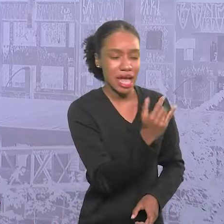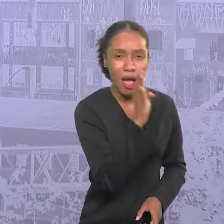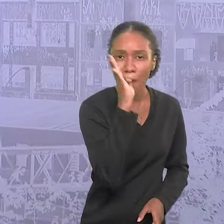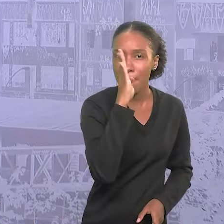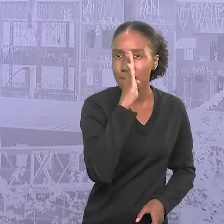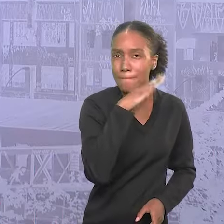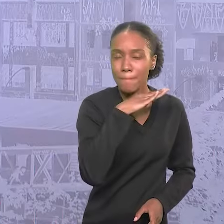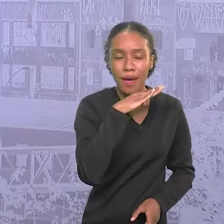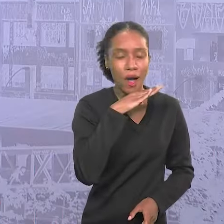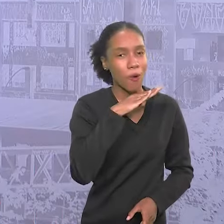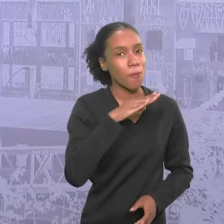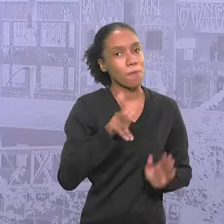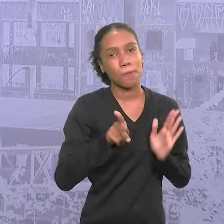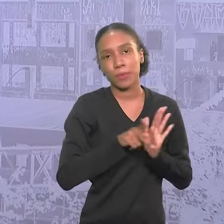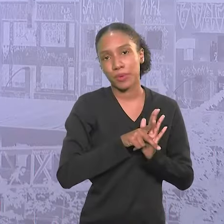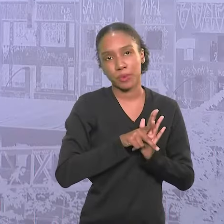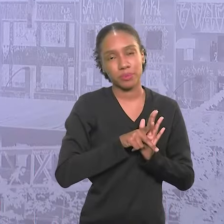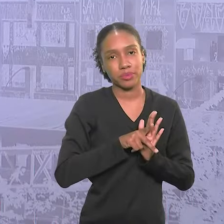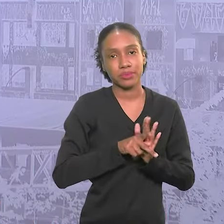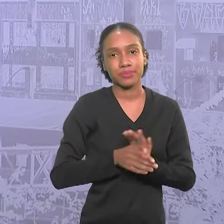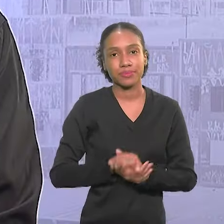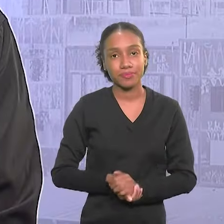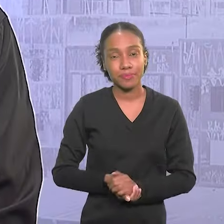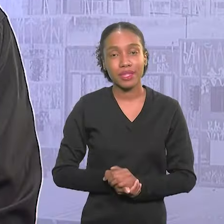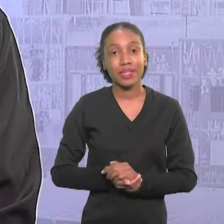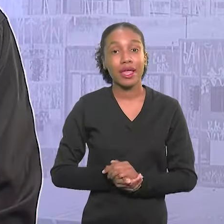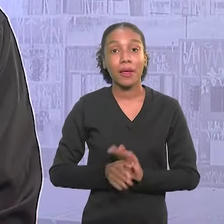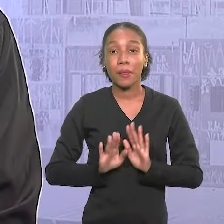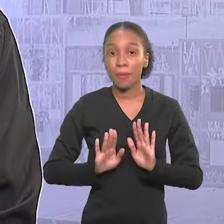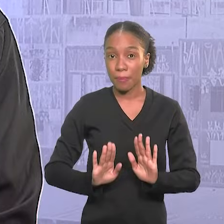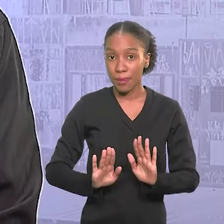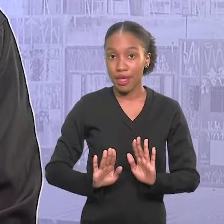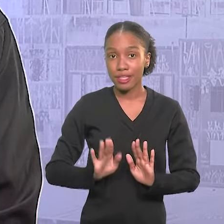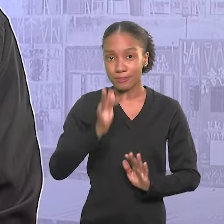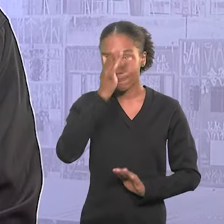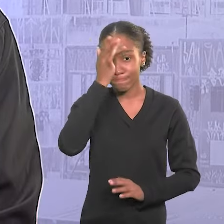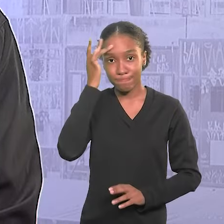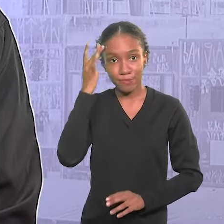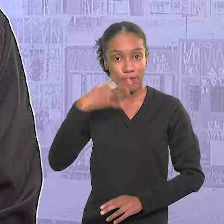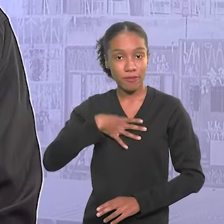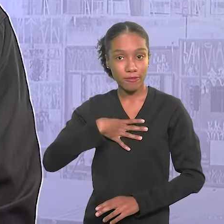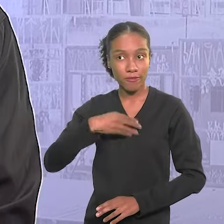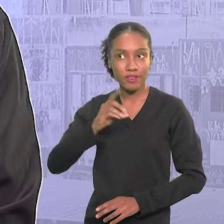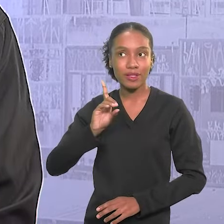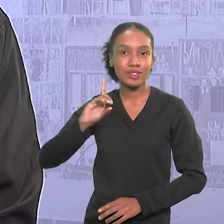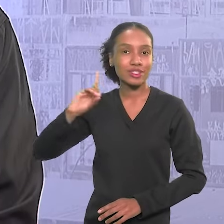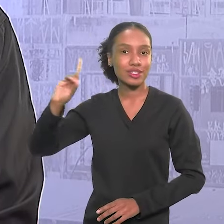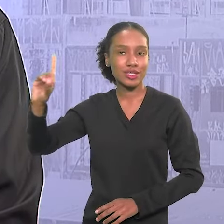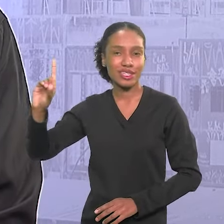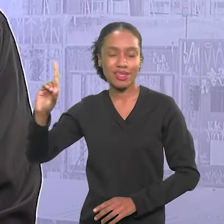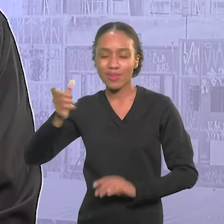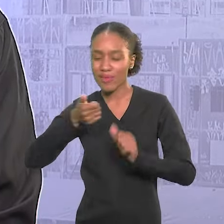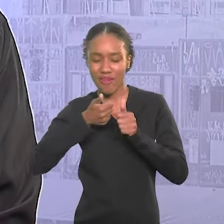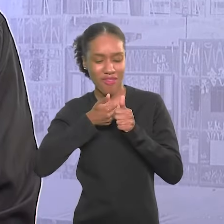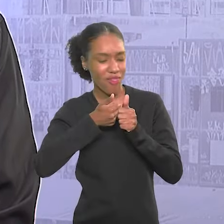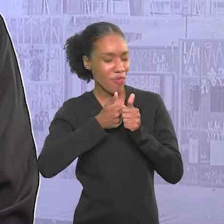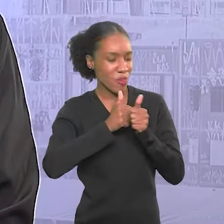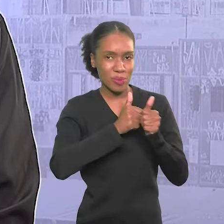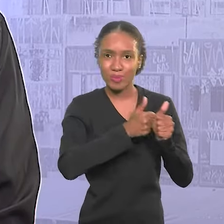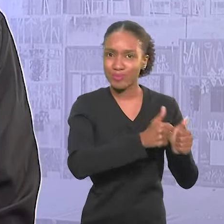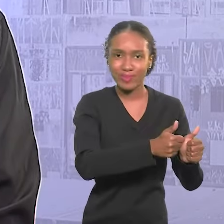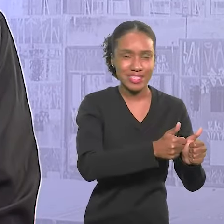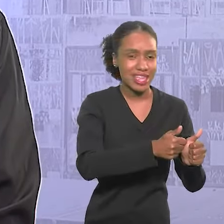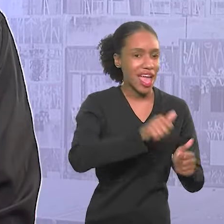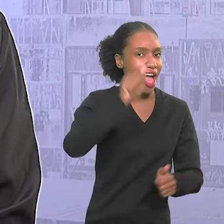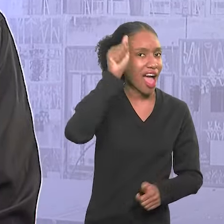próprio mal por sua própria natureza porém os filhos de Deus eles não são guiados pelo